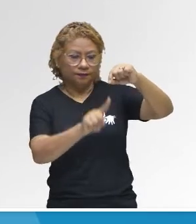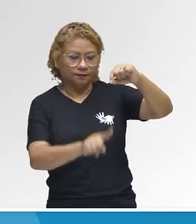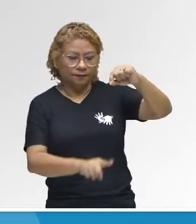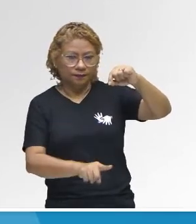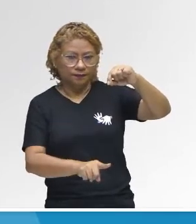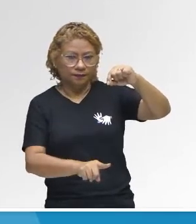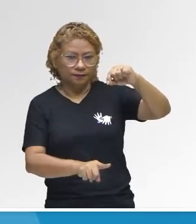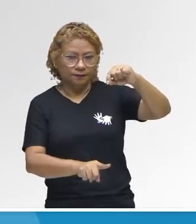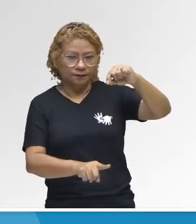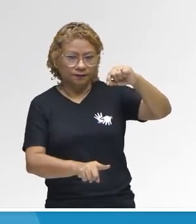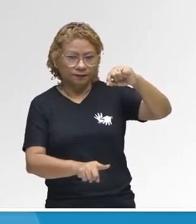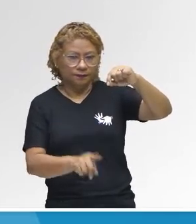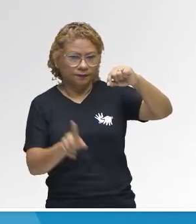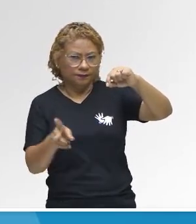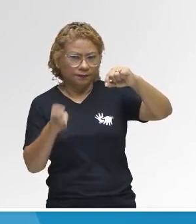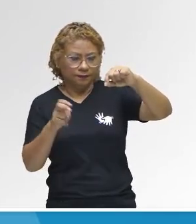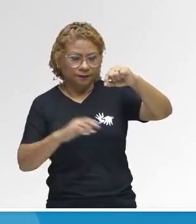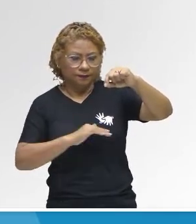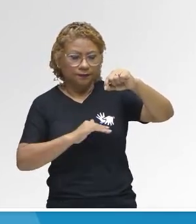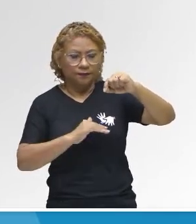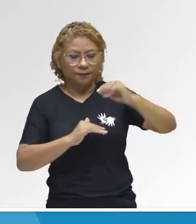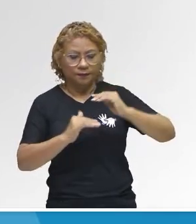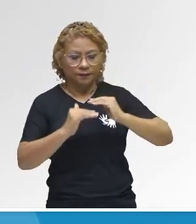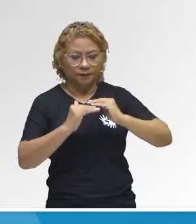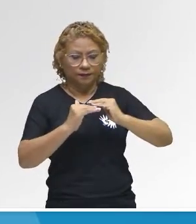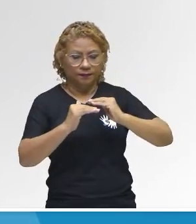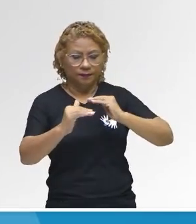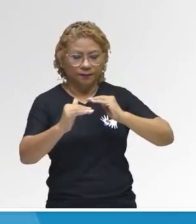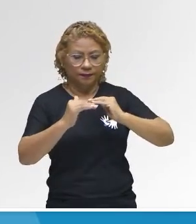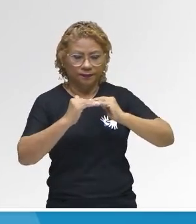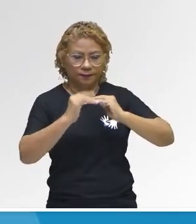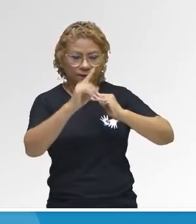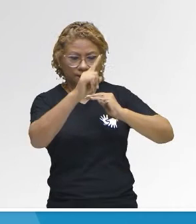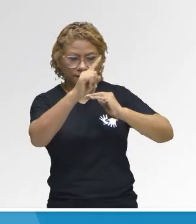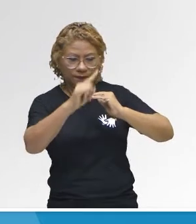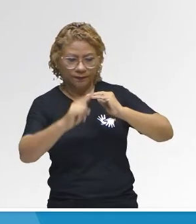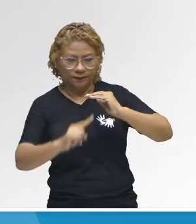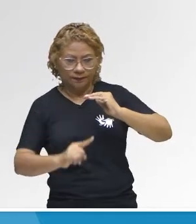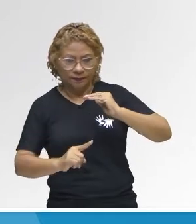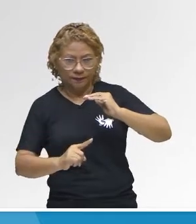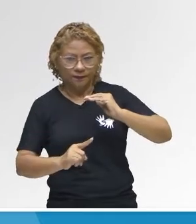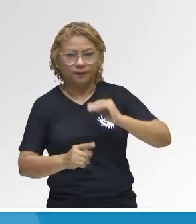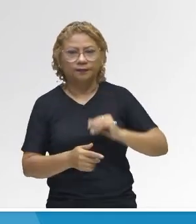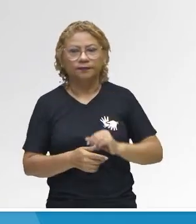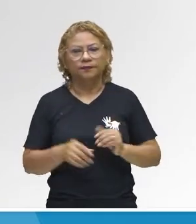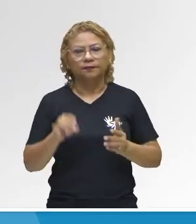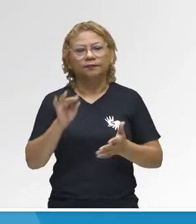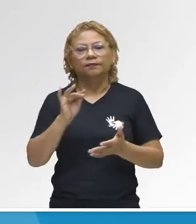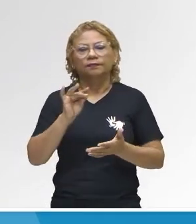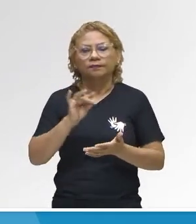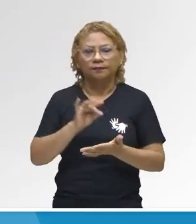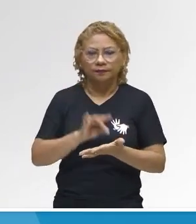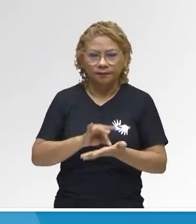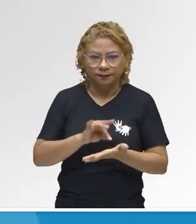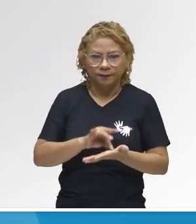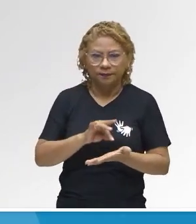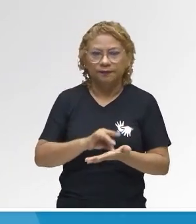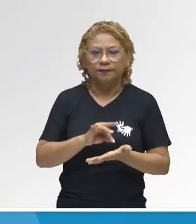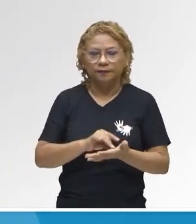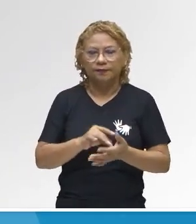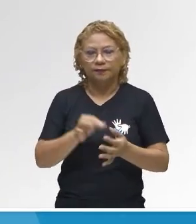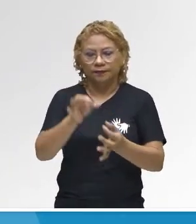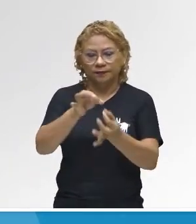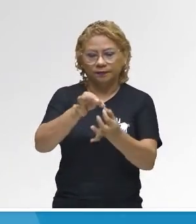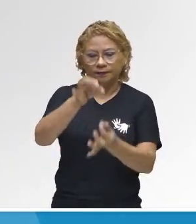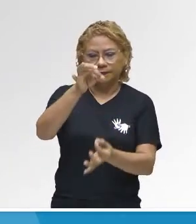Então vejam que essa reta R, ela está de fato ortogonal a esse plano. Ortogonal,